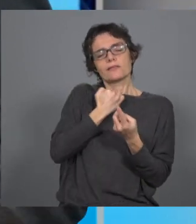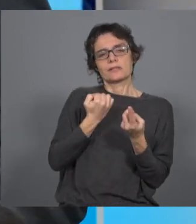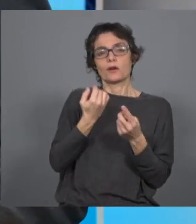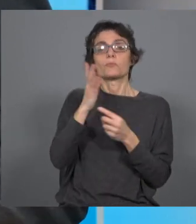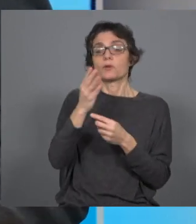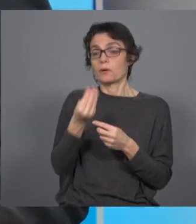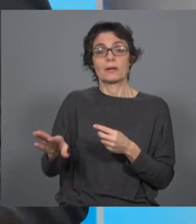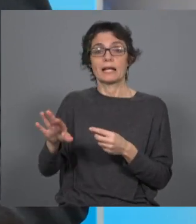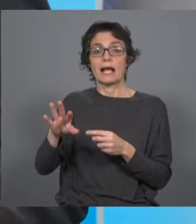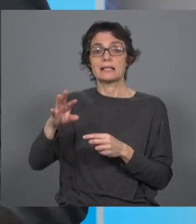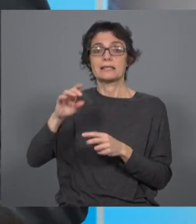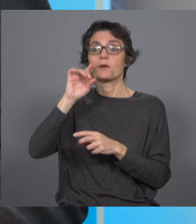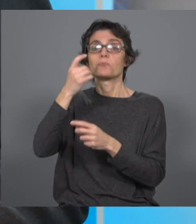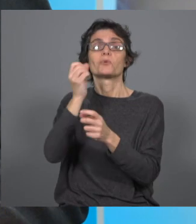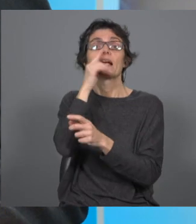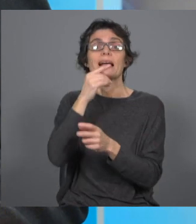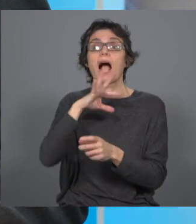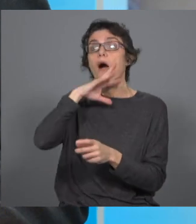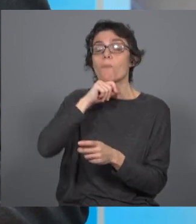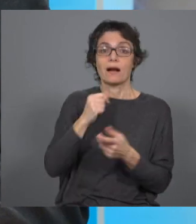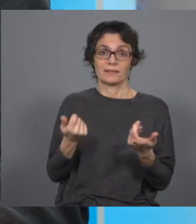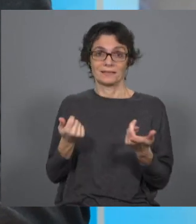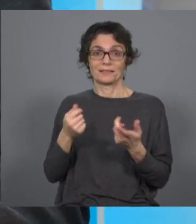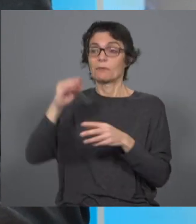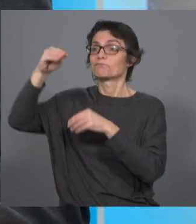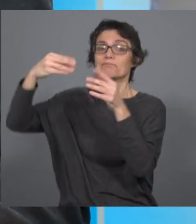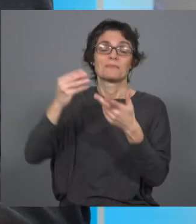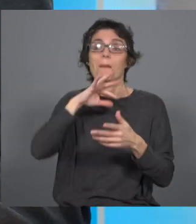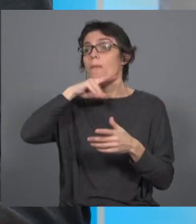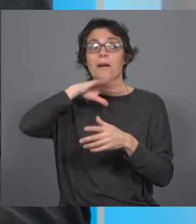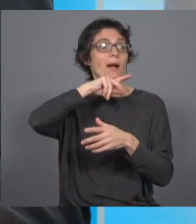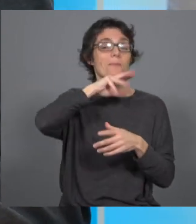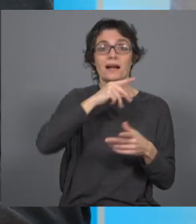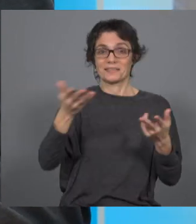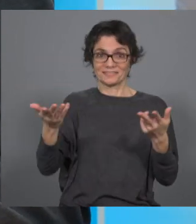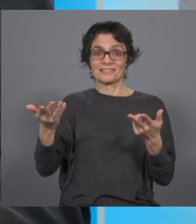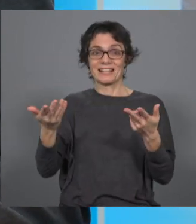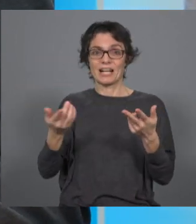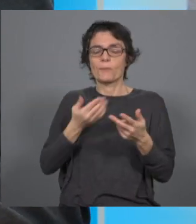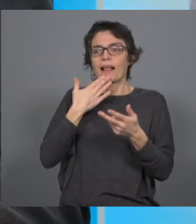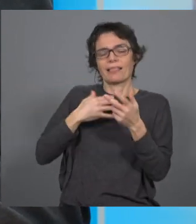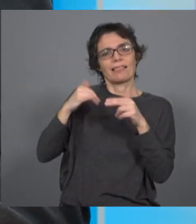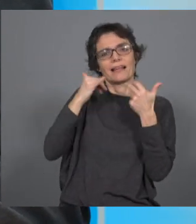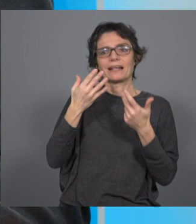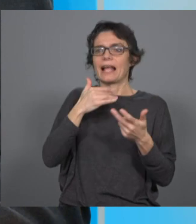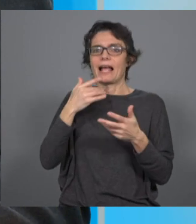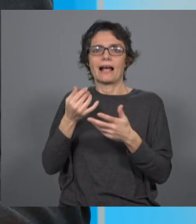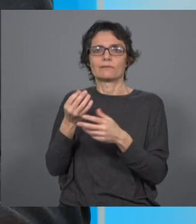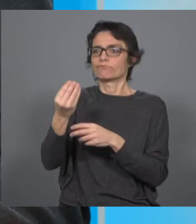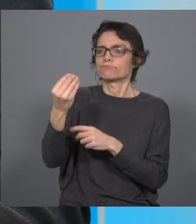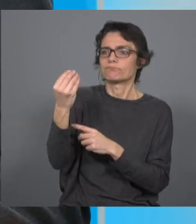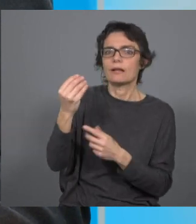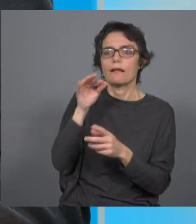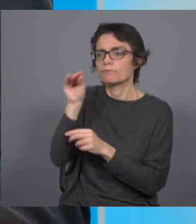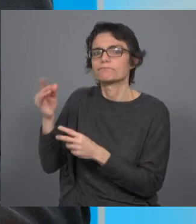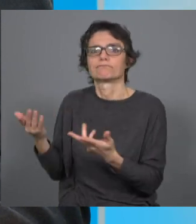alegria, desde a forma do alimento e por aí adiante. E isso também em nós, os adultos, nós procuramos